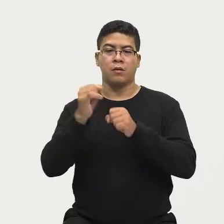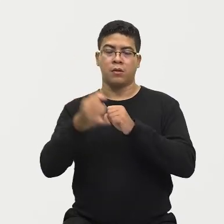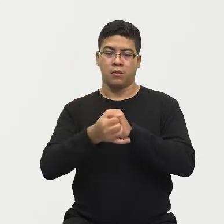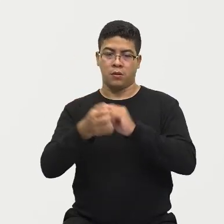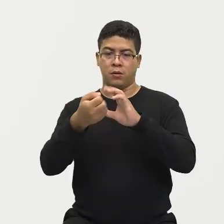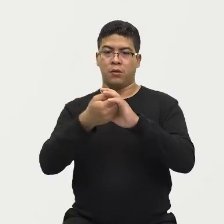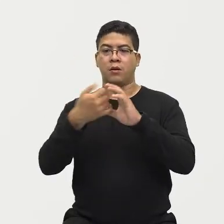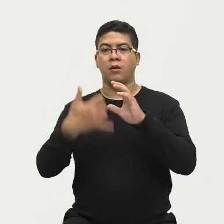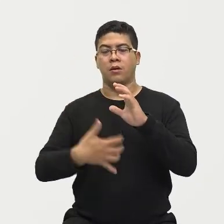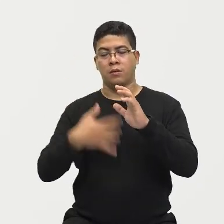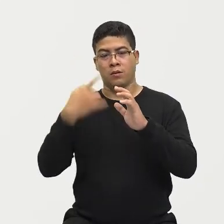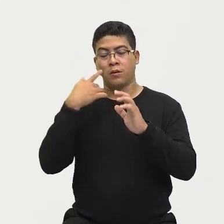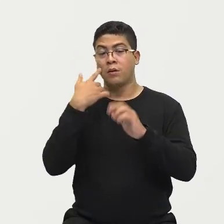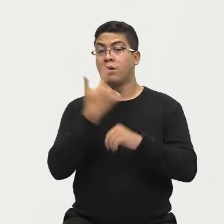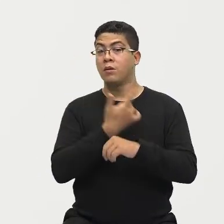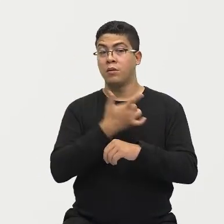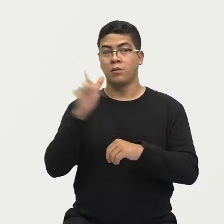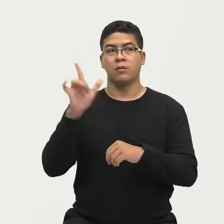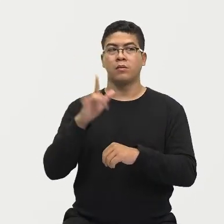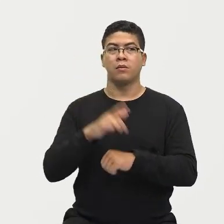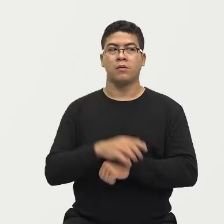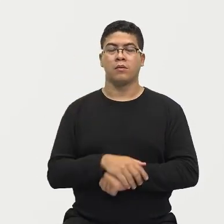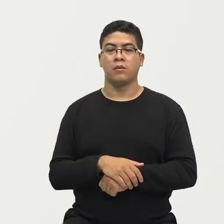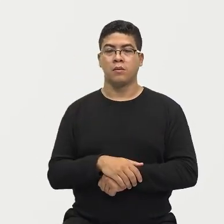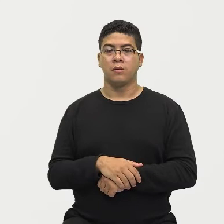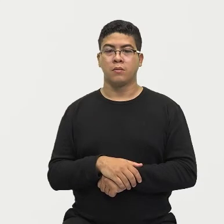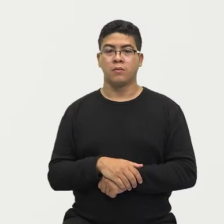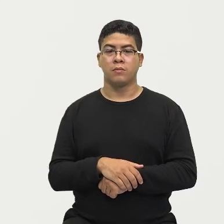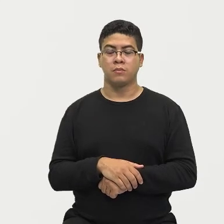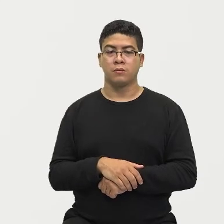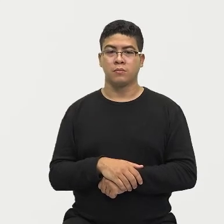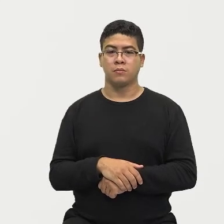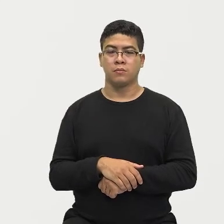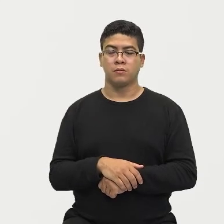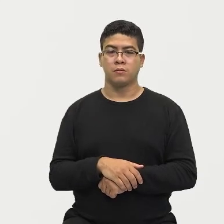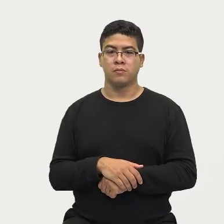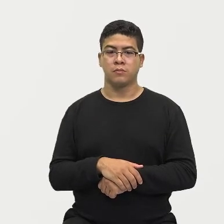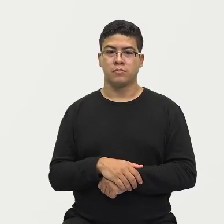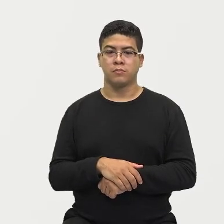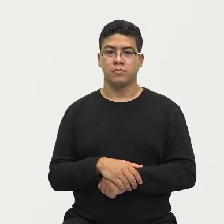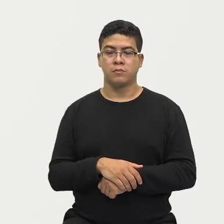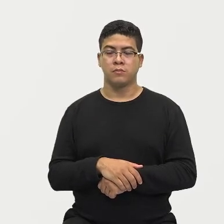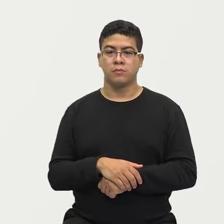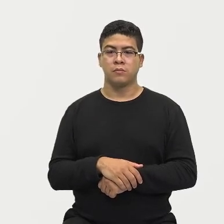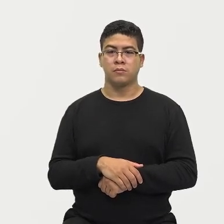está caracterizando o substantivo brilho. Agora, observe aqui nesse outro exemplo.